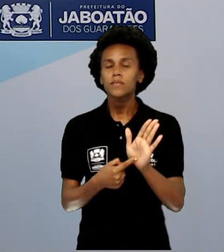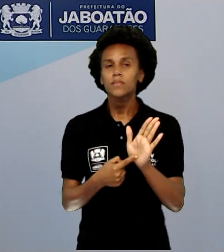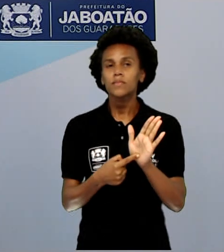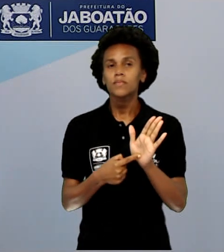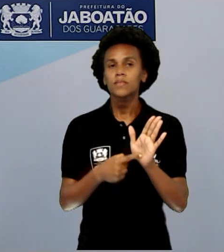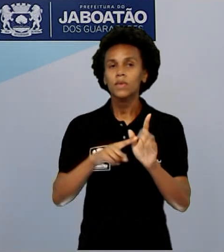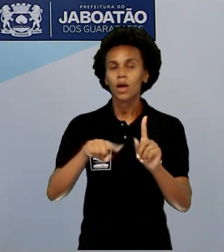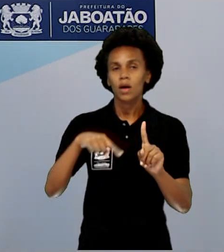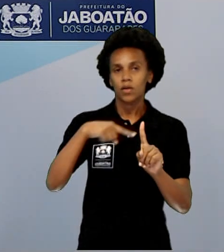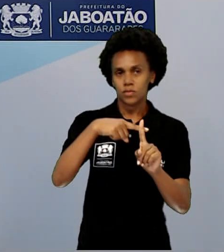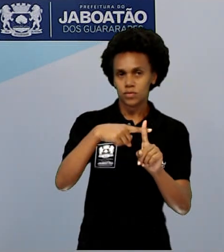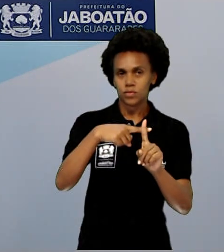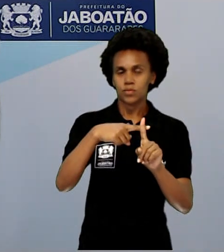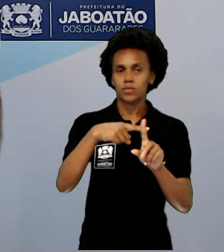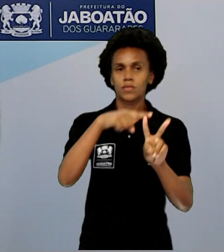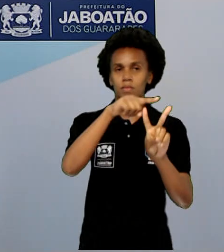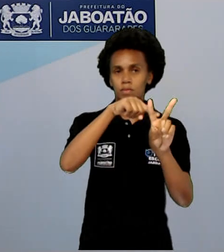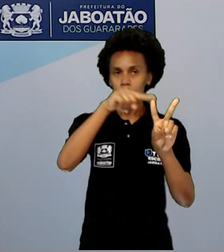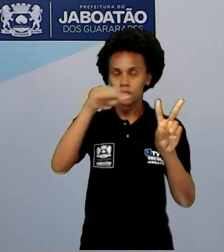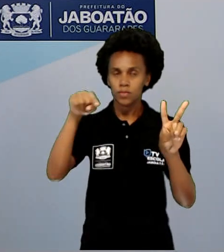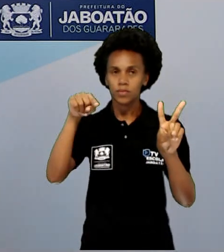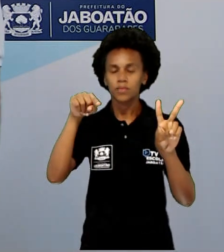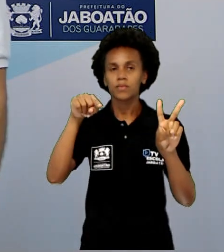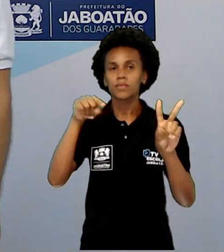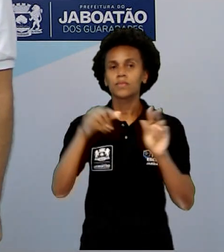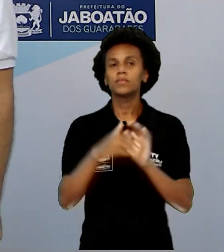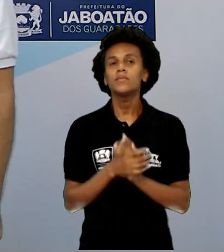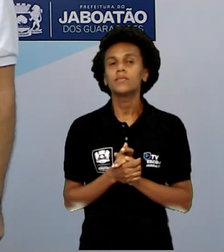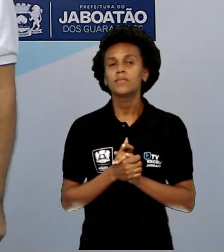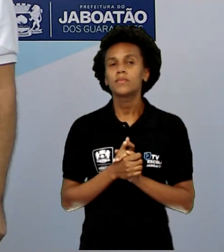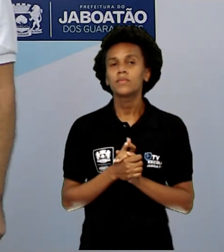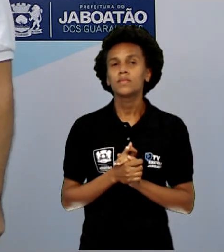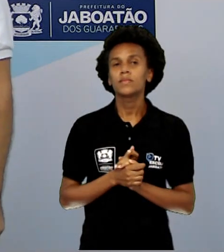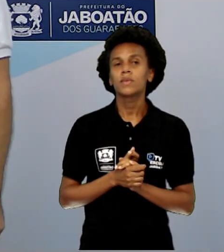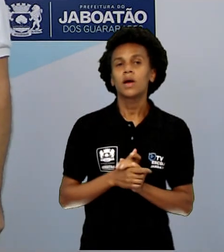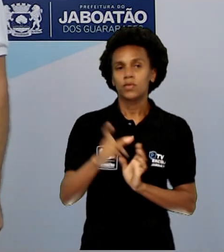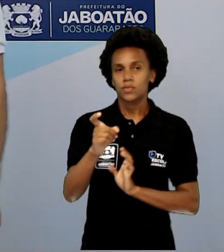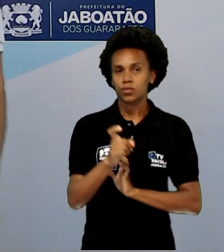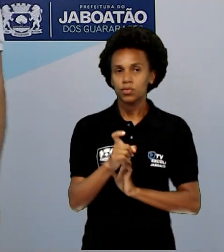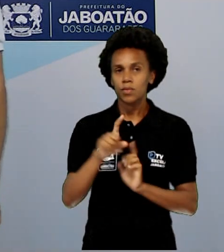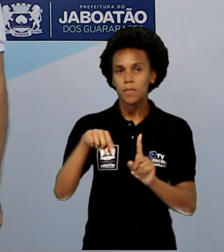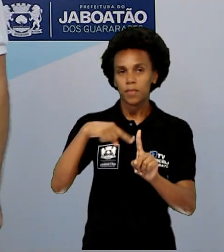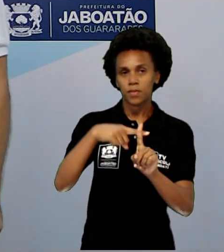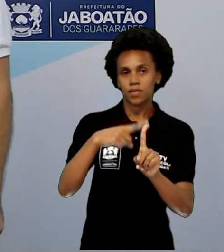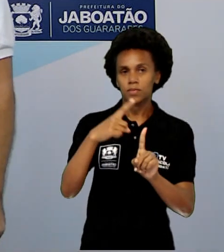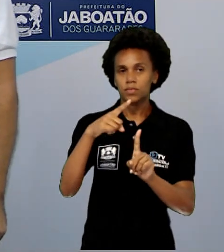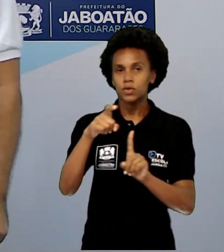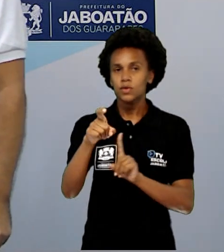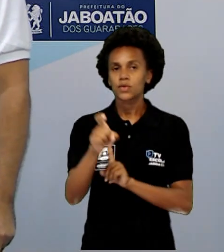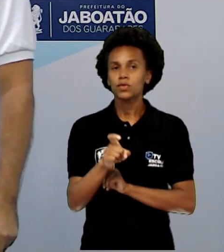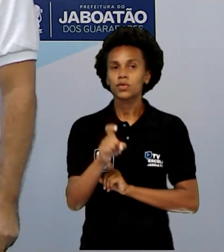x' mais x duas linhas. E o C sobre A é x' vezes x duas linhas.